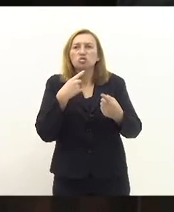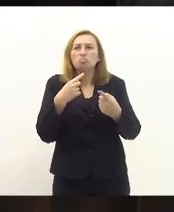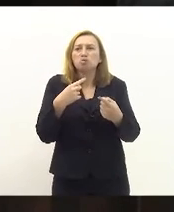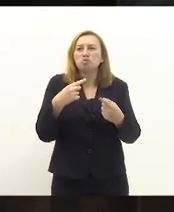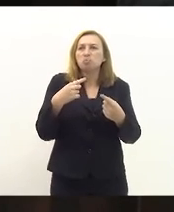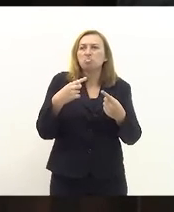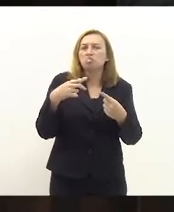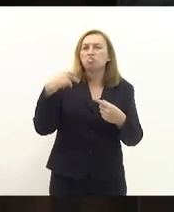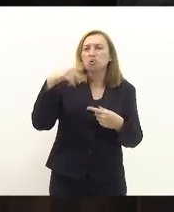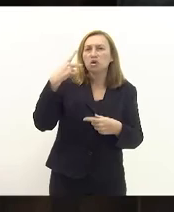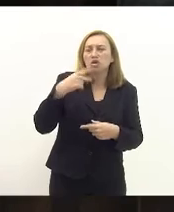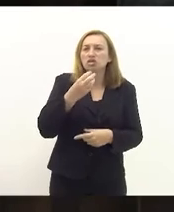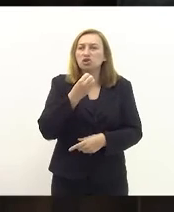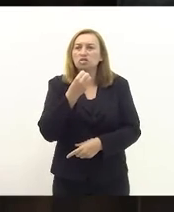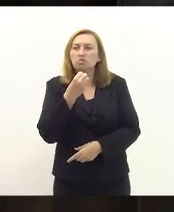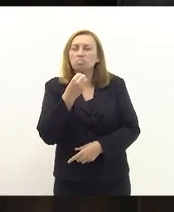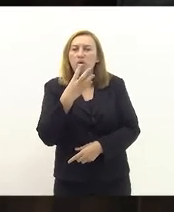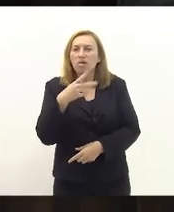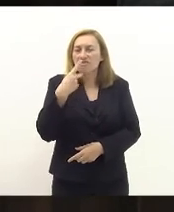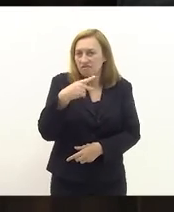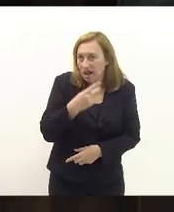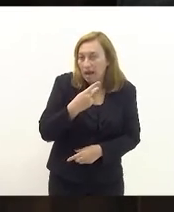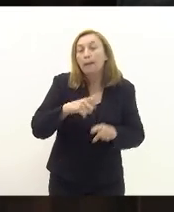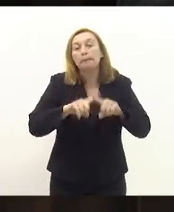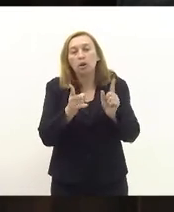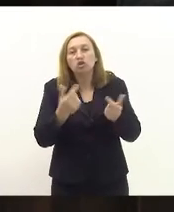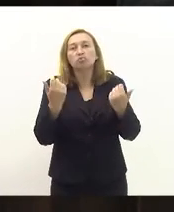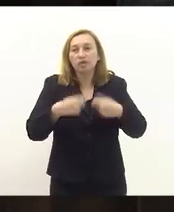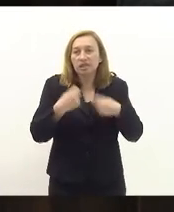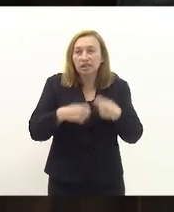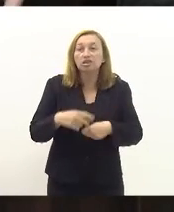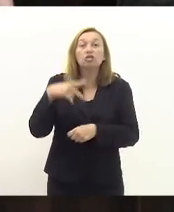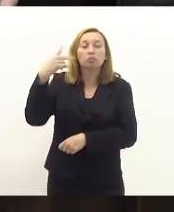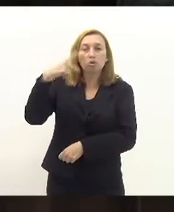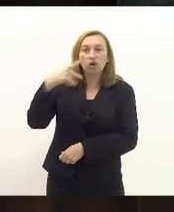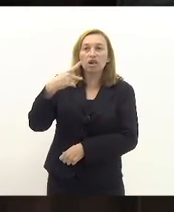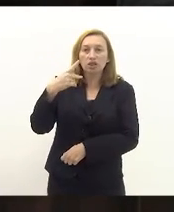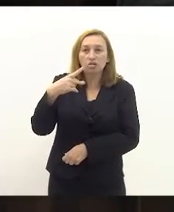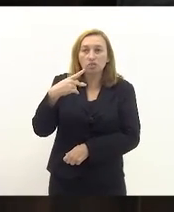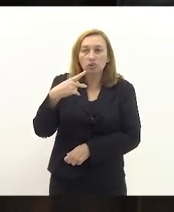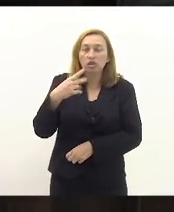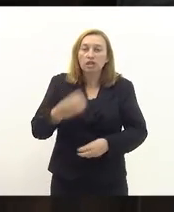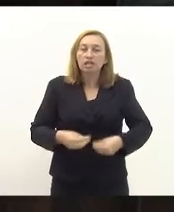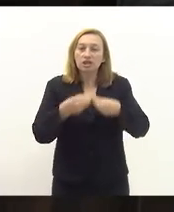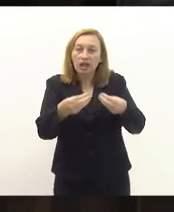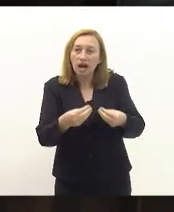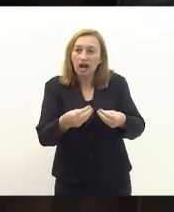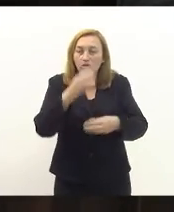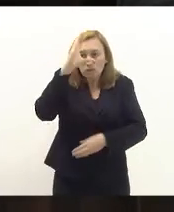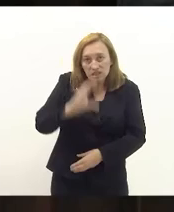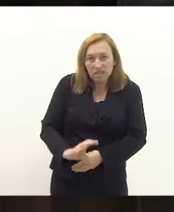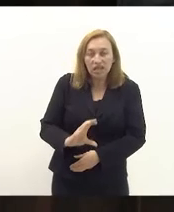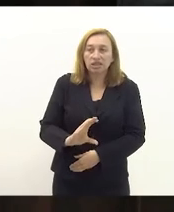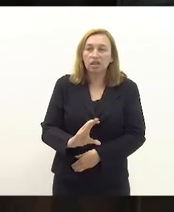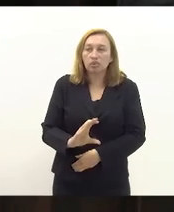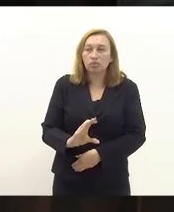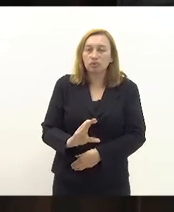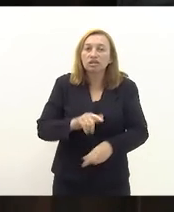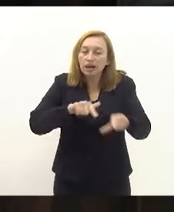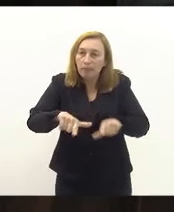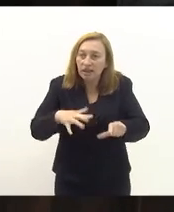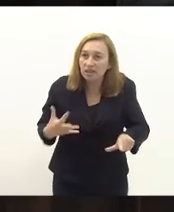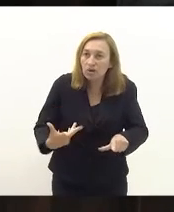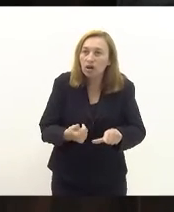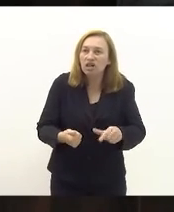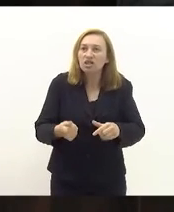de bom oradores de bons discursos nós precisamos de política entrega ao cidadão entrega na ponta o que